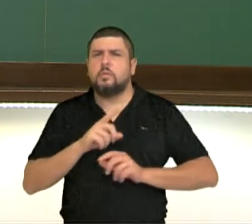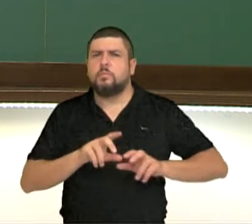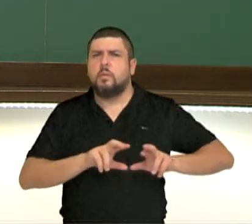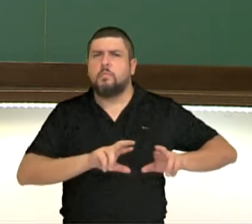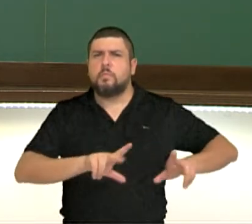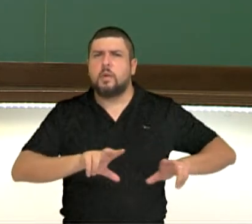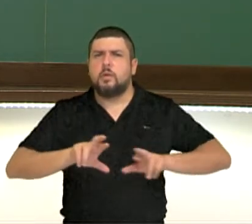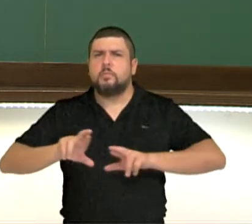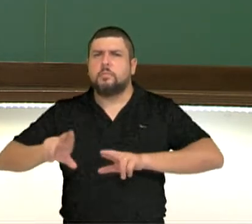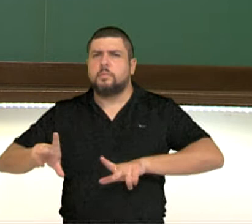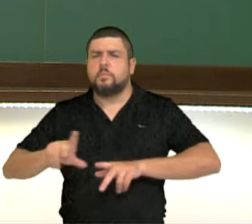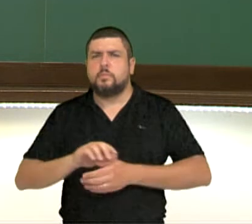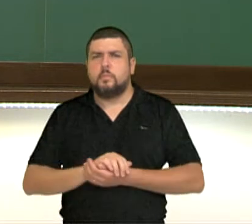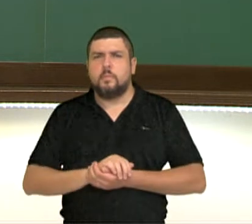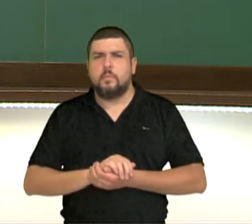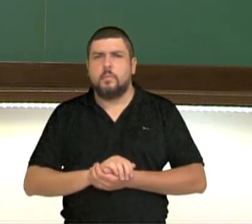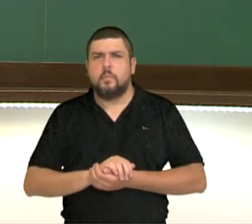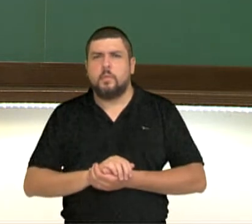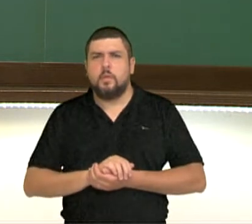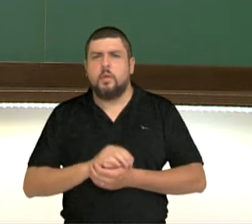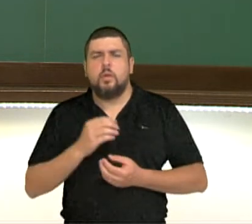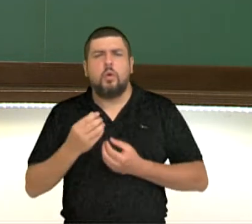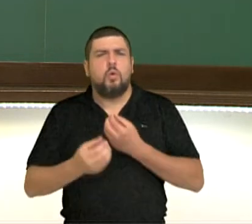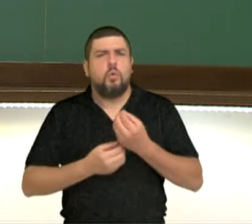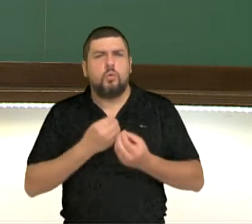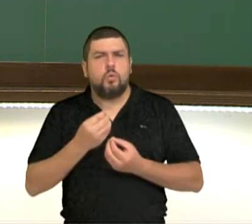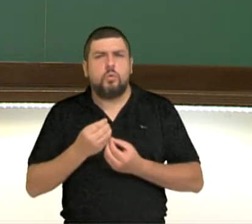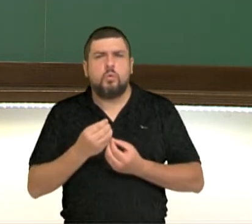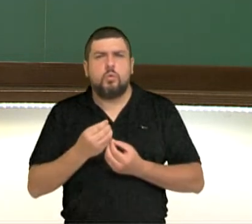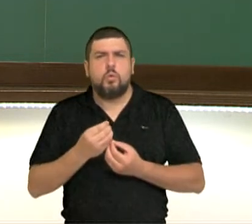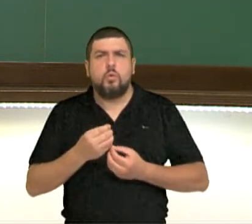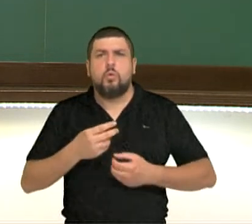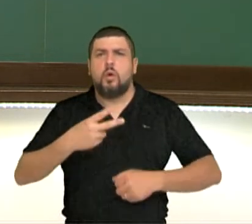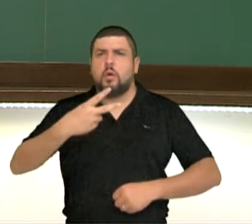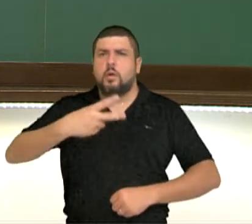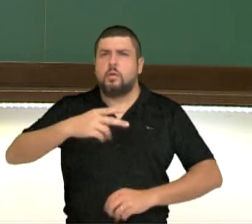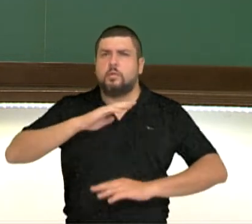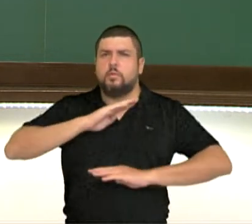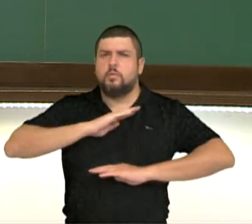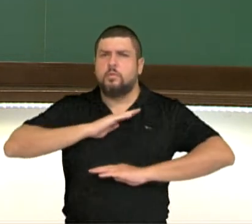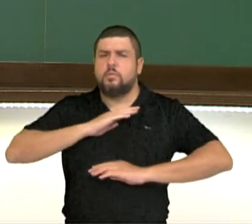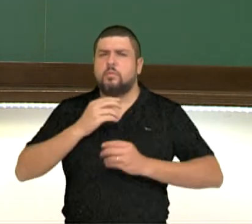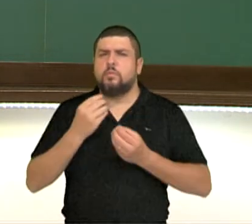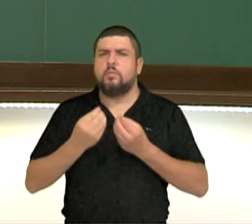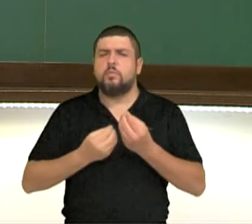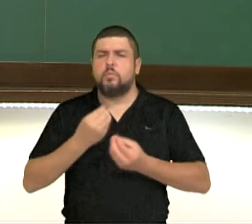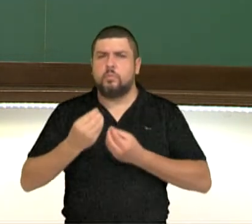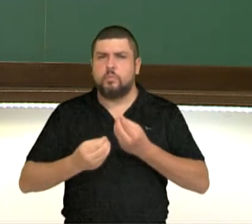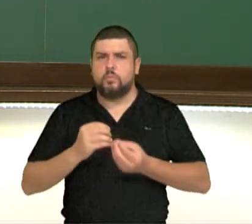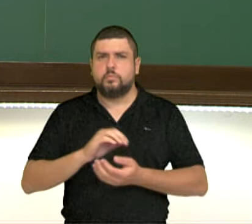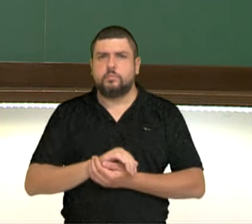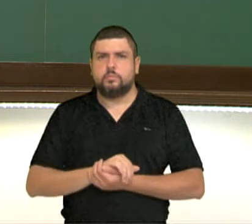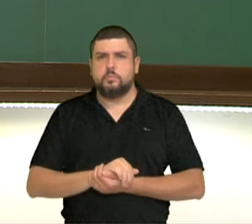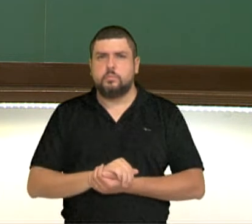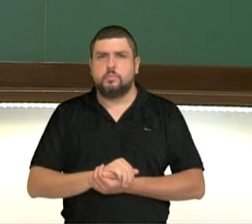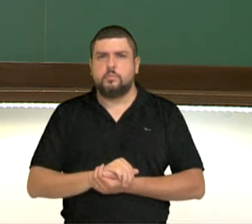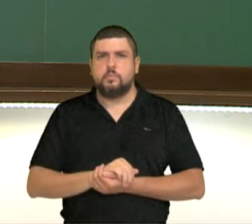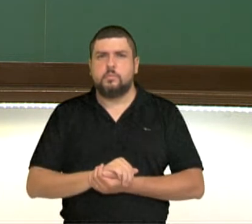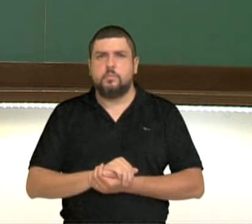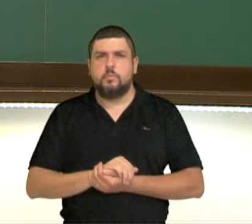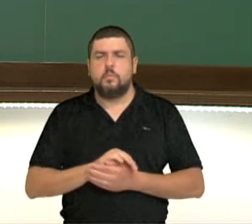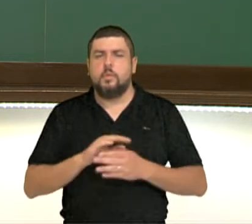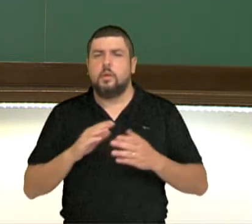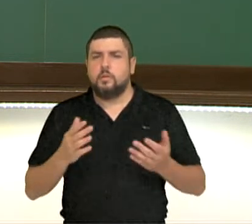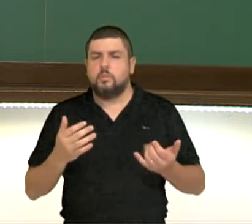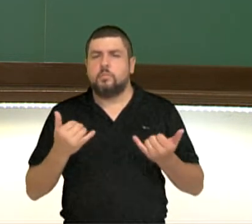primeira situação e qual é a grandeza que varia entre elas na segunda situação? Com essas informações,